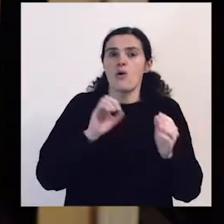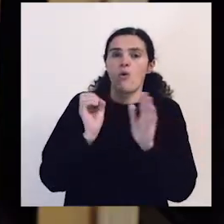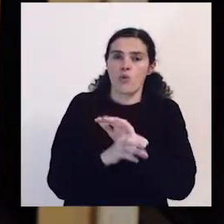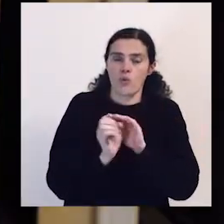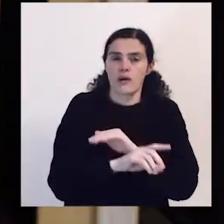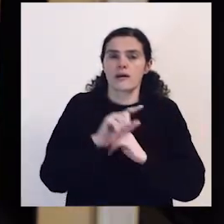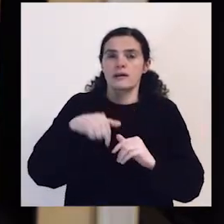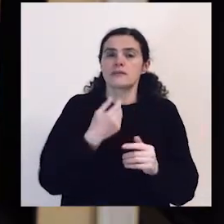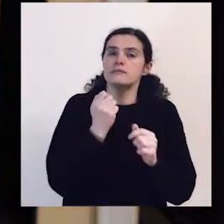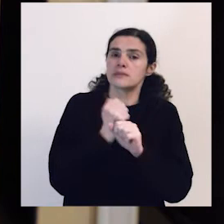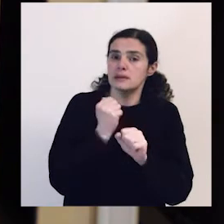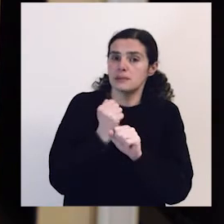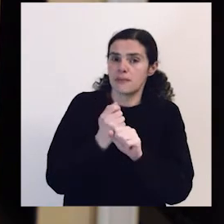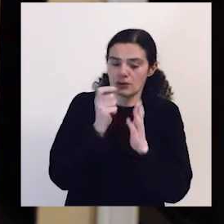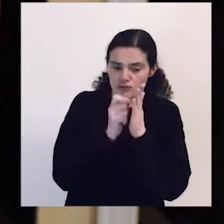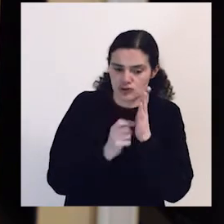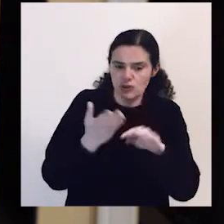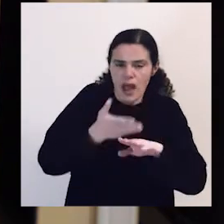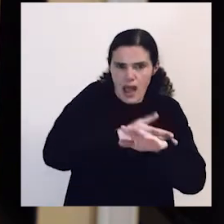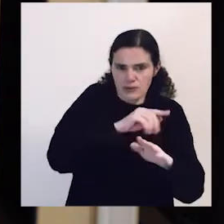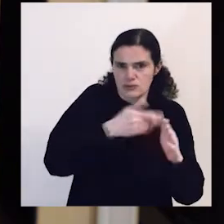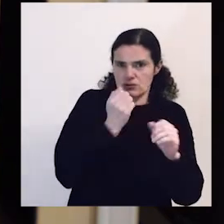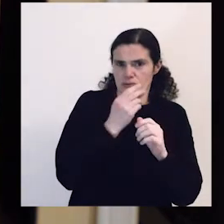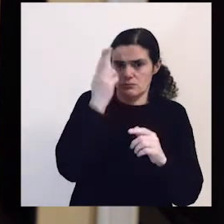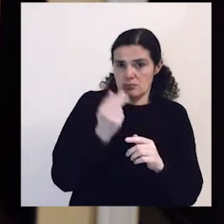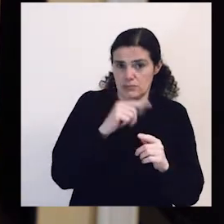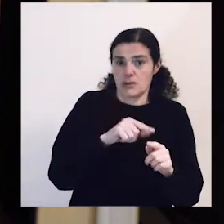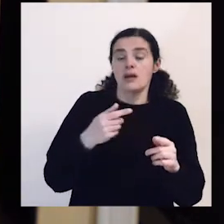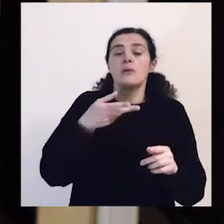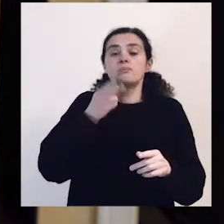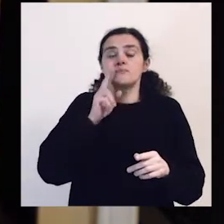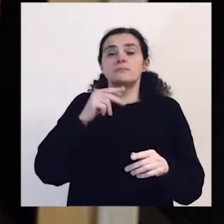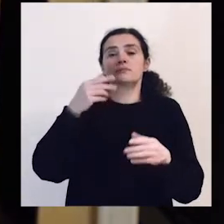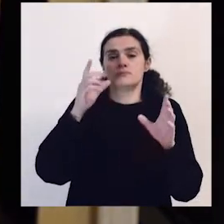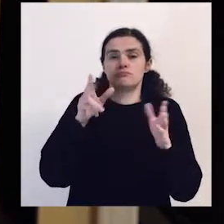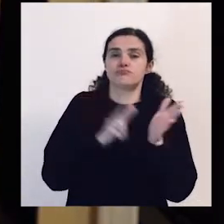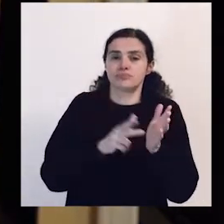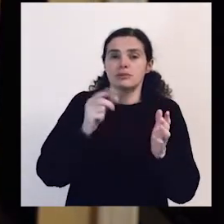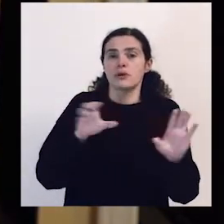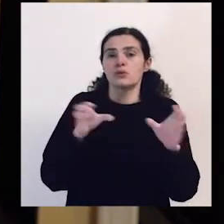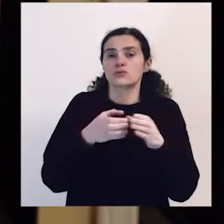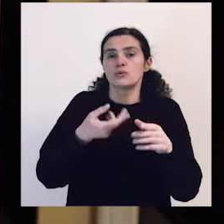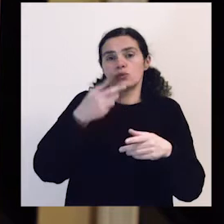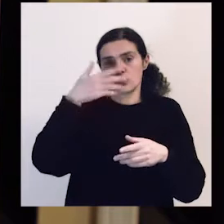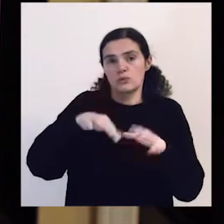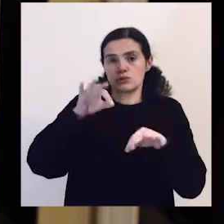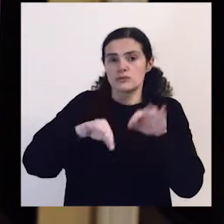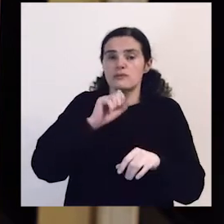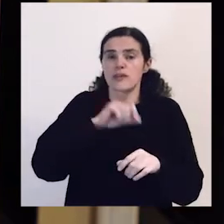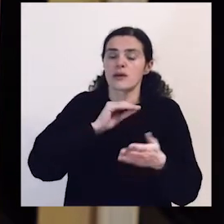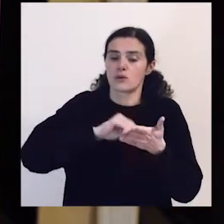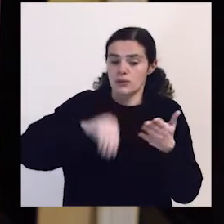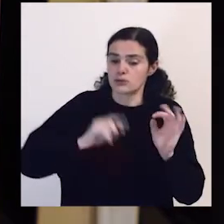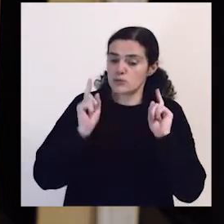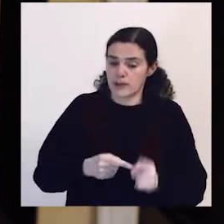O trabalho de registro de uma obra de arte começa mesmo antes da obra dar entrada. Após a aprovação pela direção do museu e pelo Conselho Consultivo, inicia-se o processo com a